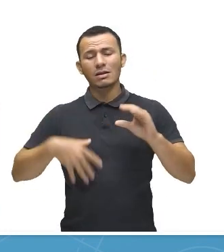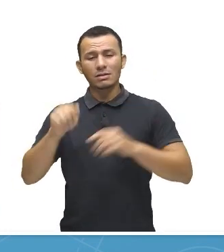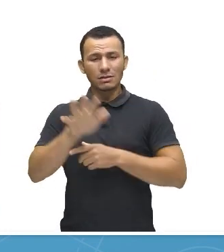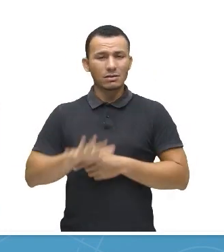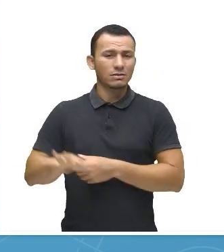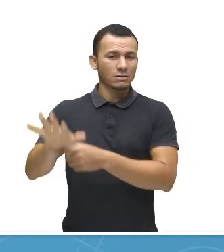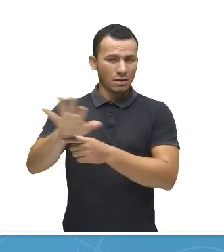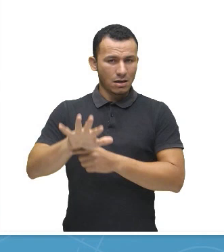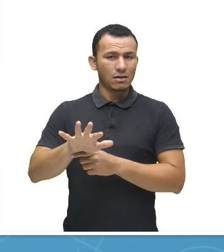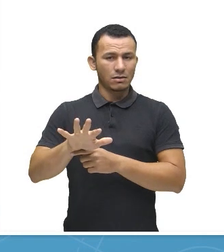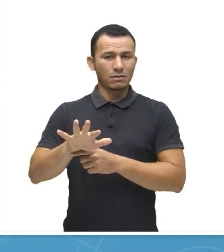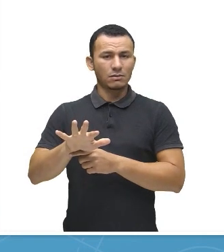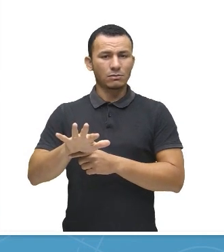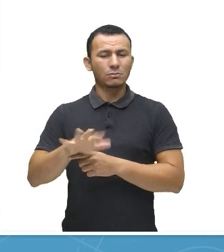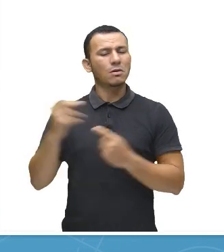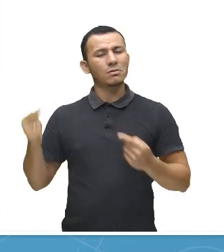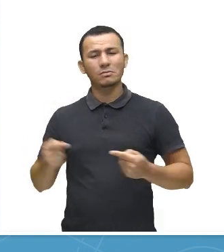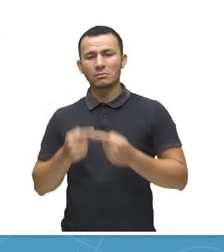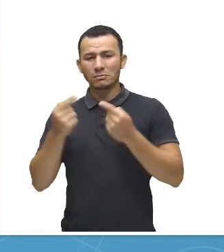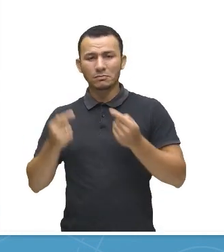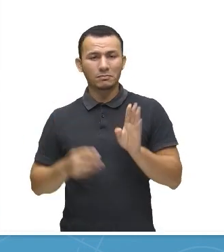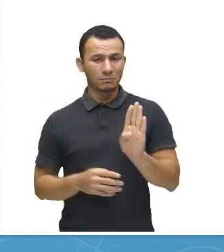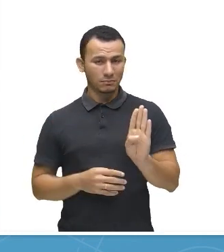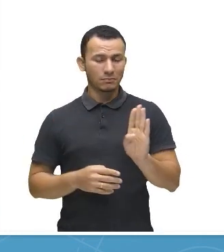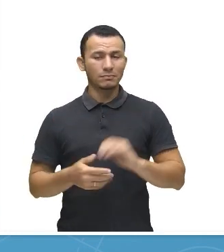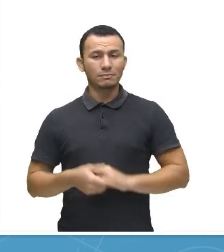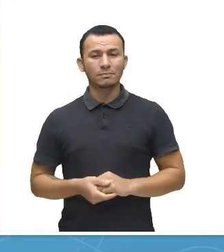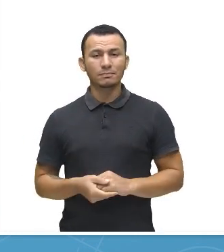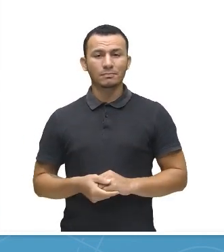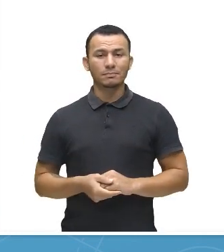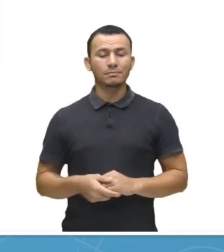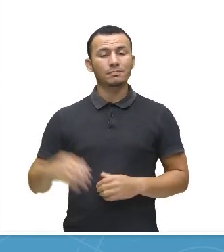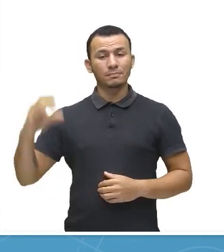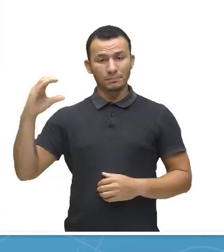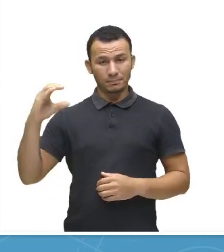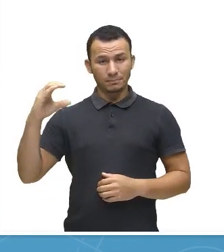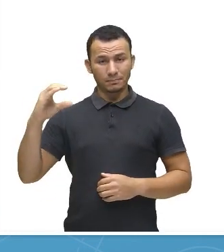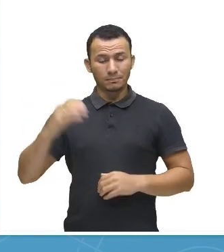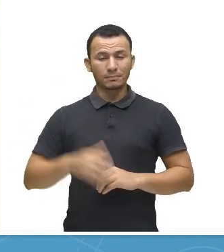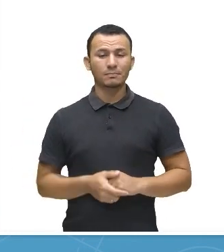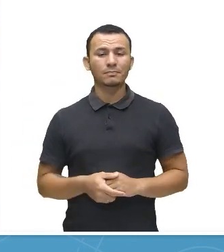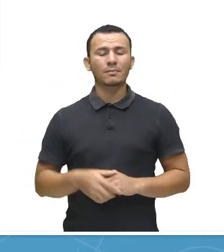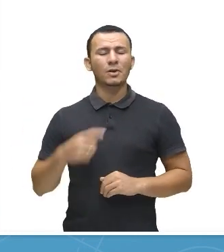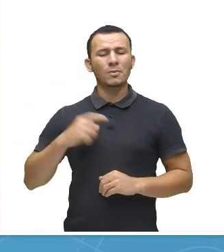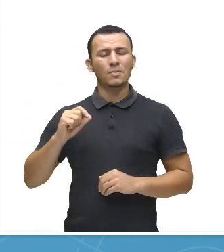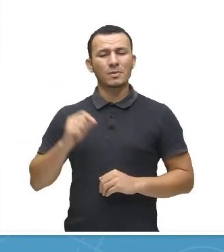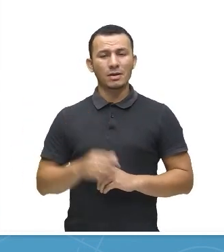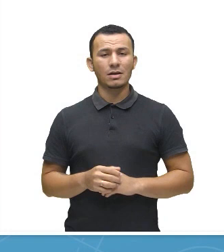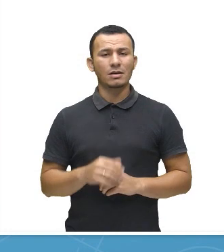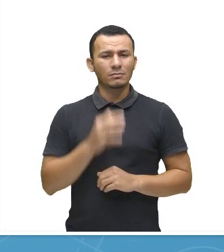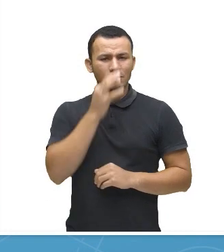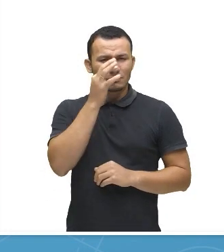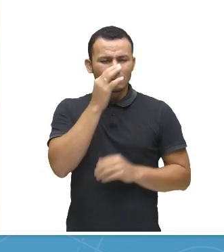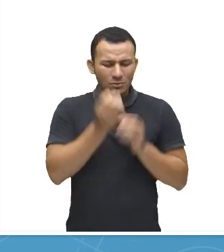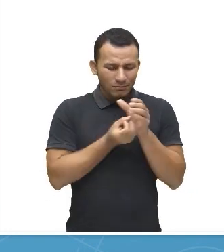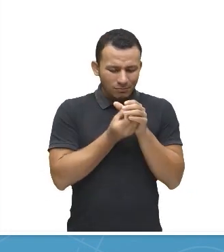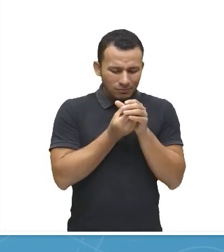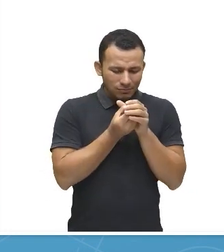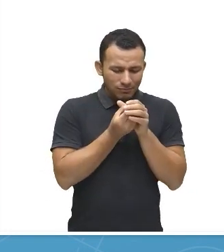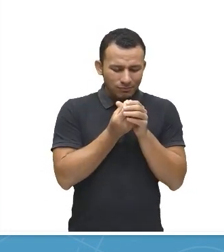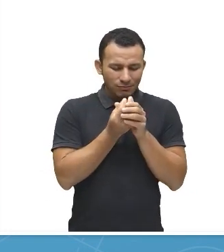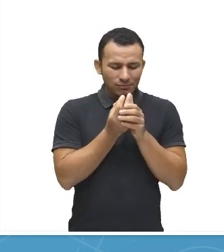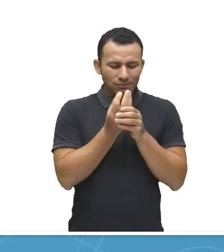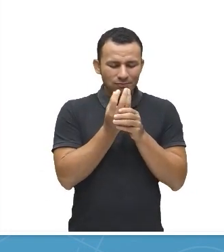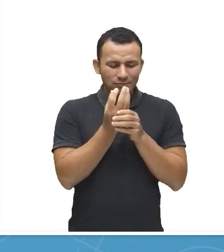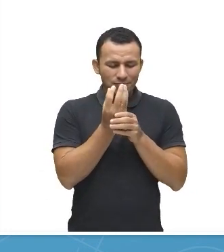geral corresponde a essa imagem. E na letra C, a gente tem o desenvolvimento aí de uma plantinha,